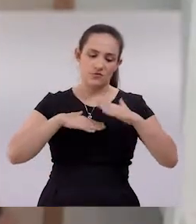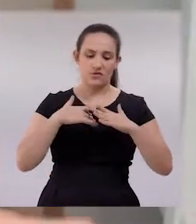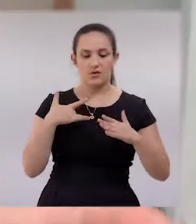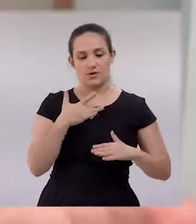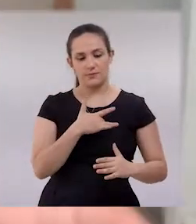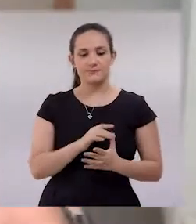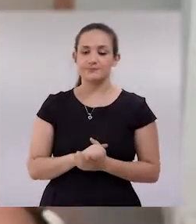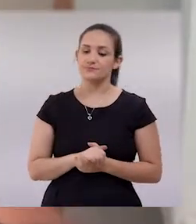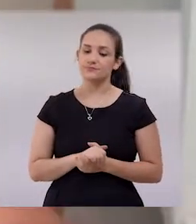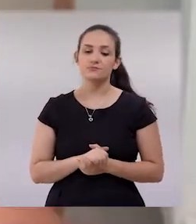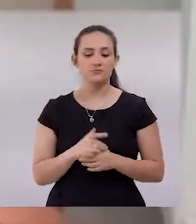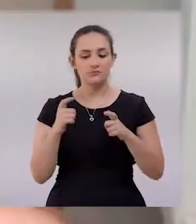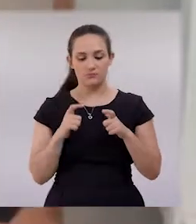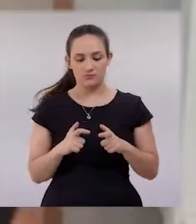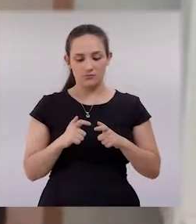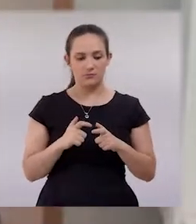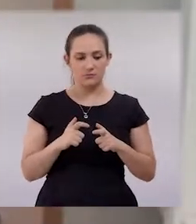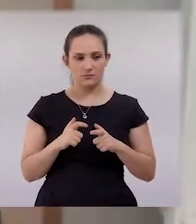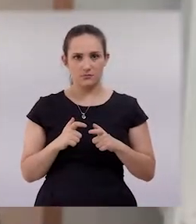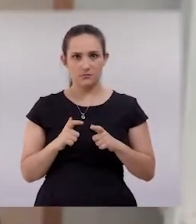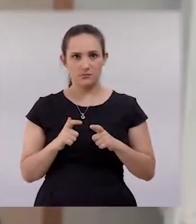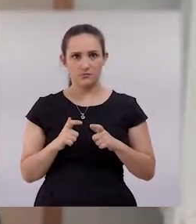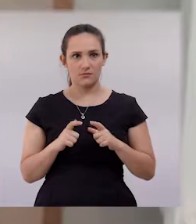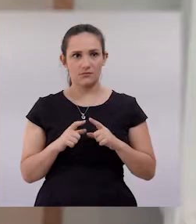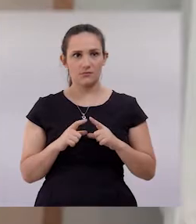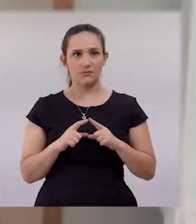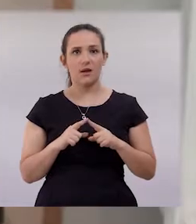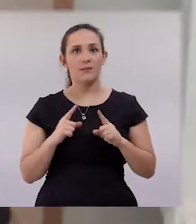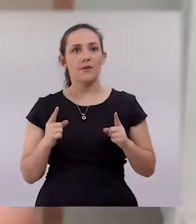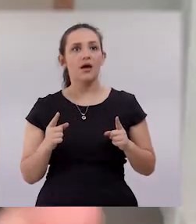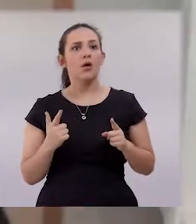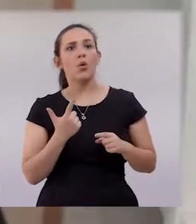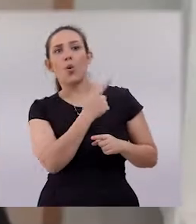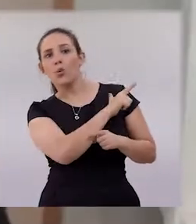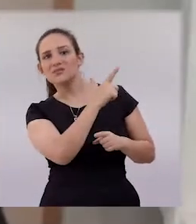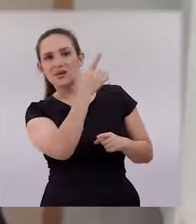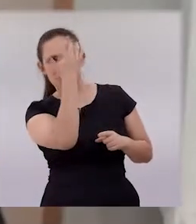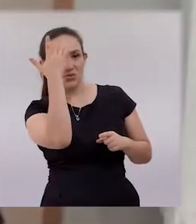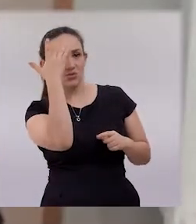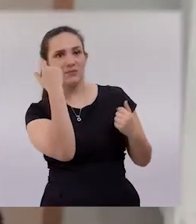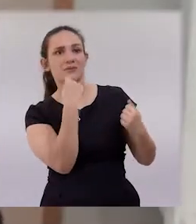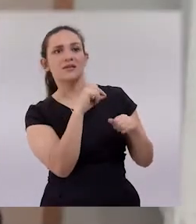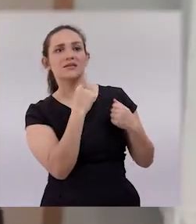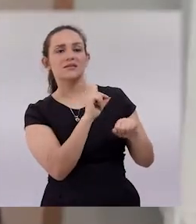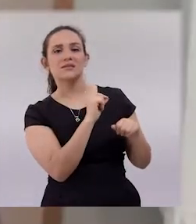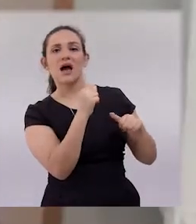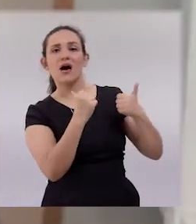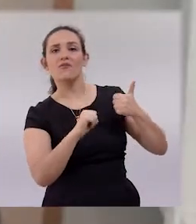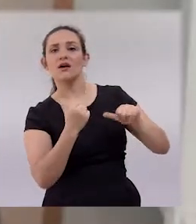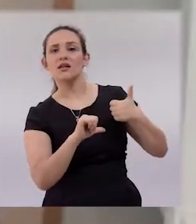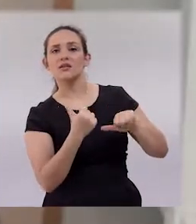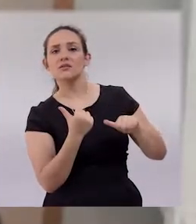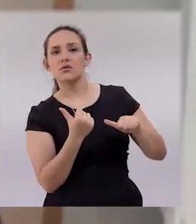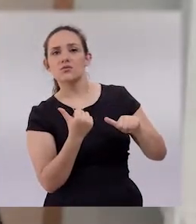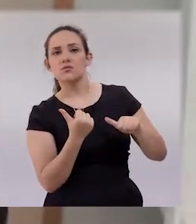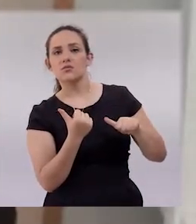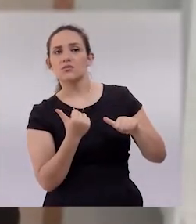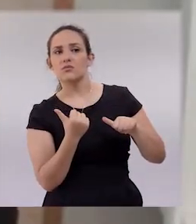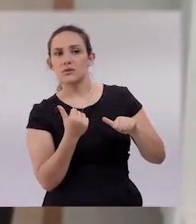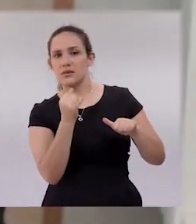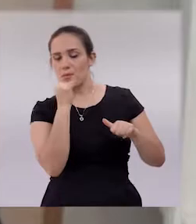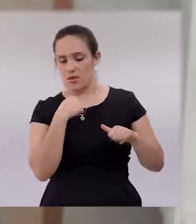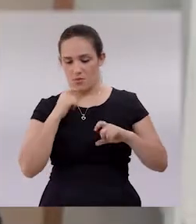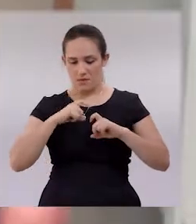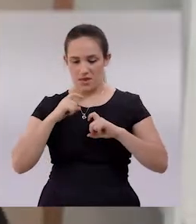saúde está num determinado local e precisa da avaliação de um especialista que está remoto. E esse